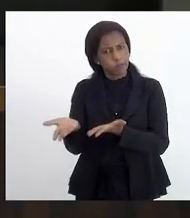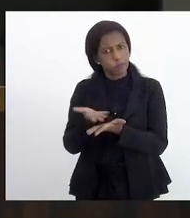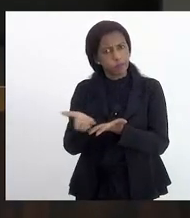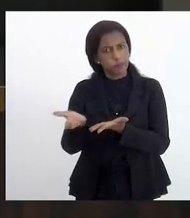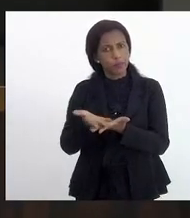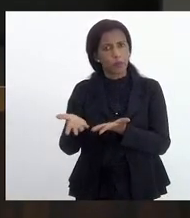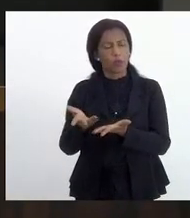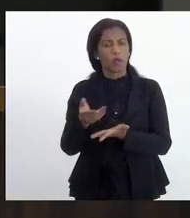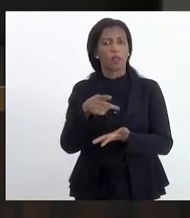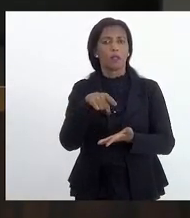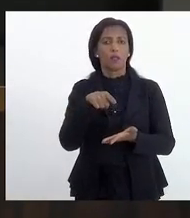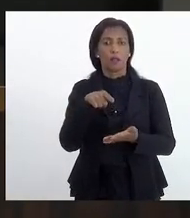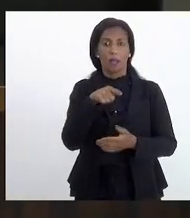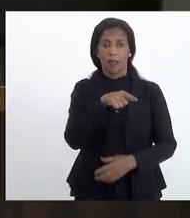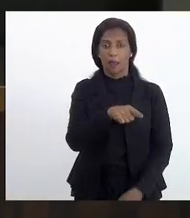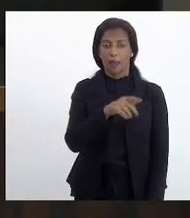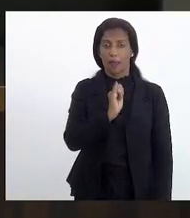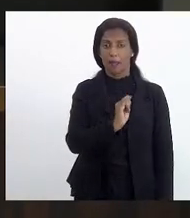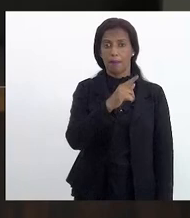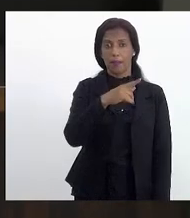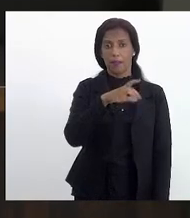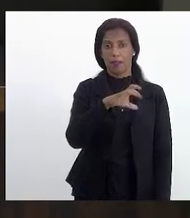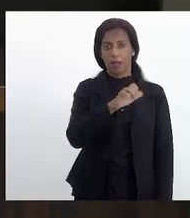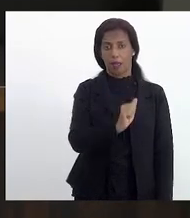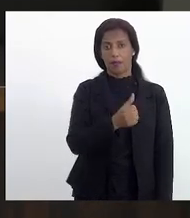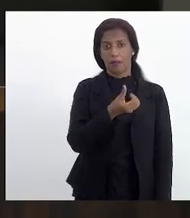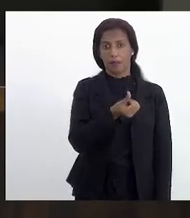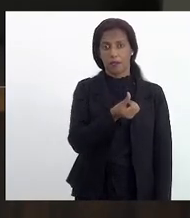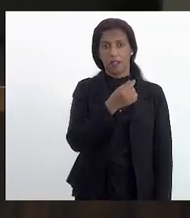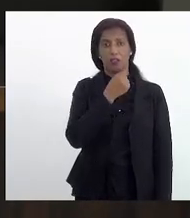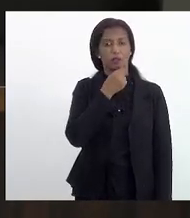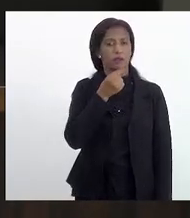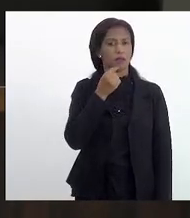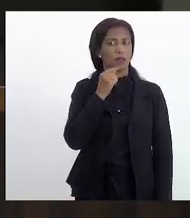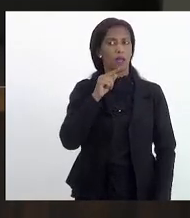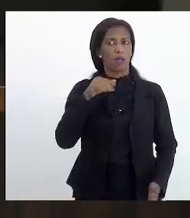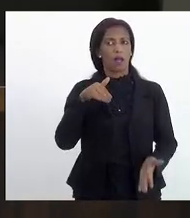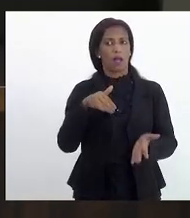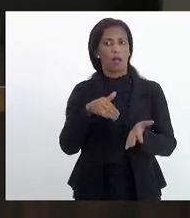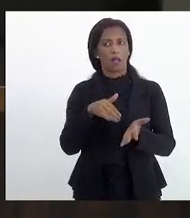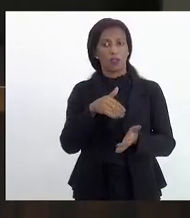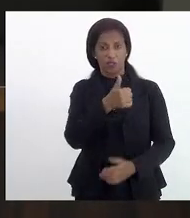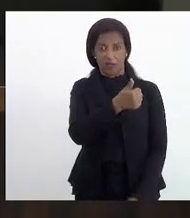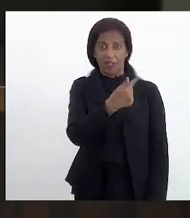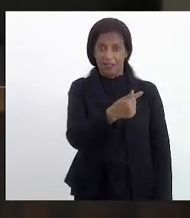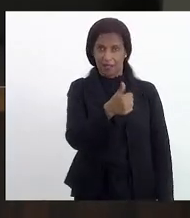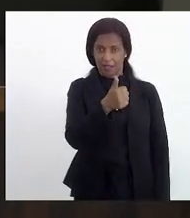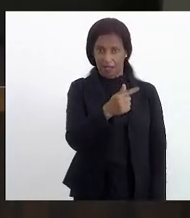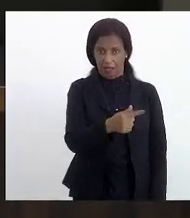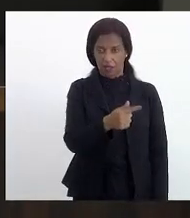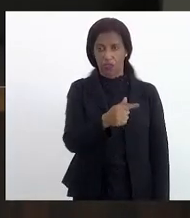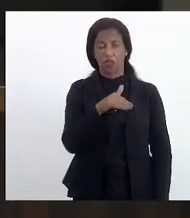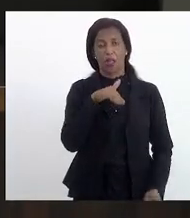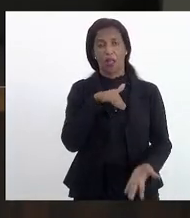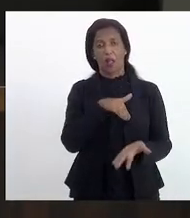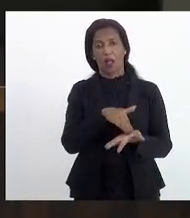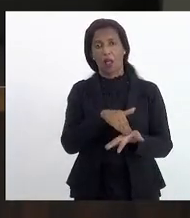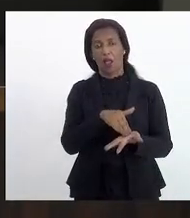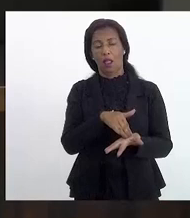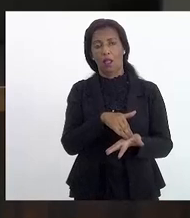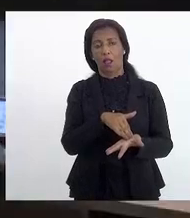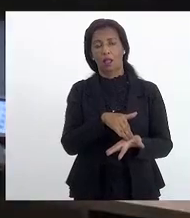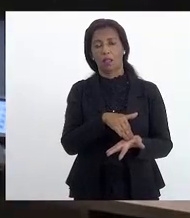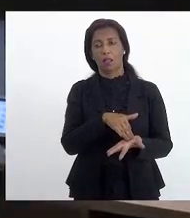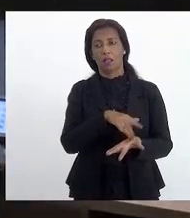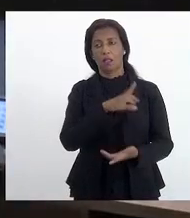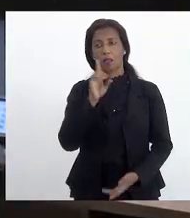que vai valer o IPCA de 6 de setembro até 31 de dezembro de 21. 17. Deputado Luiz Paulo, seguido deputada Marta.